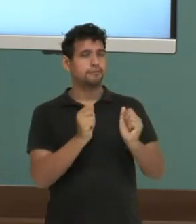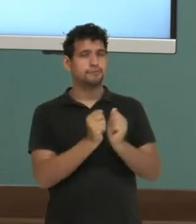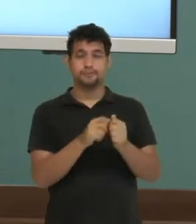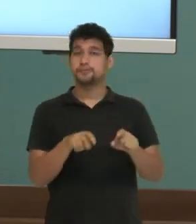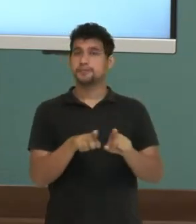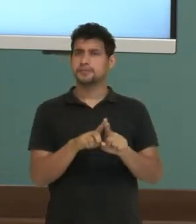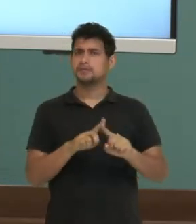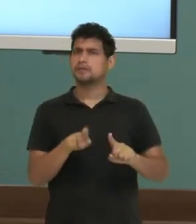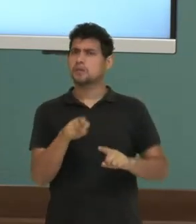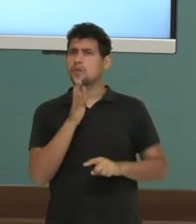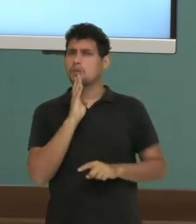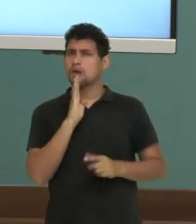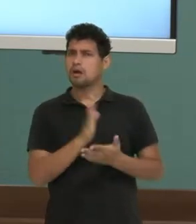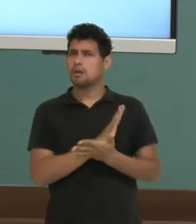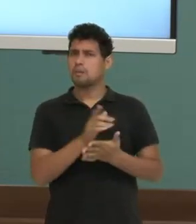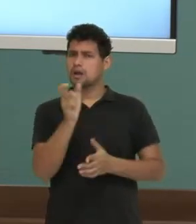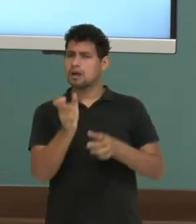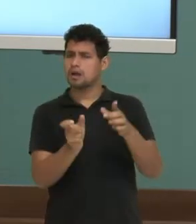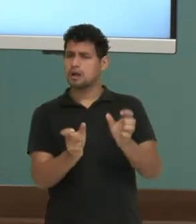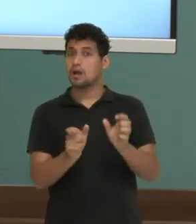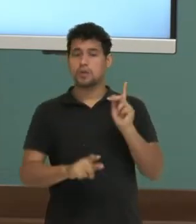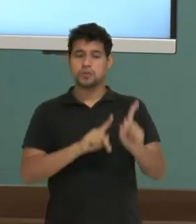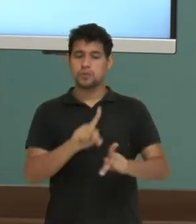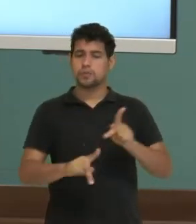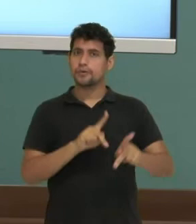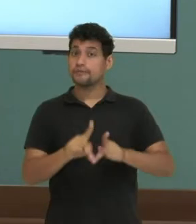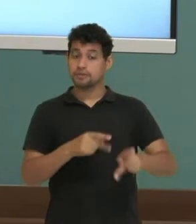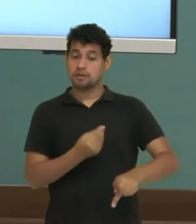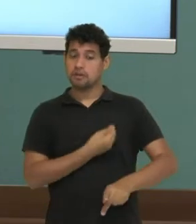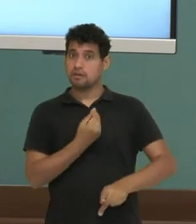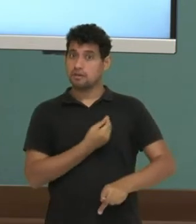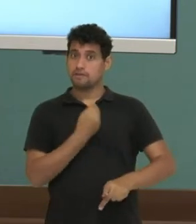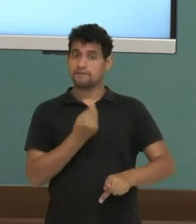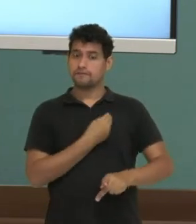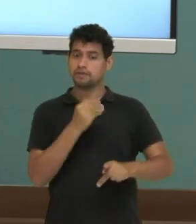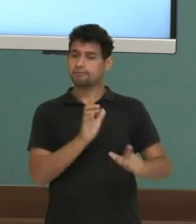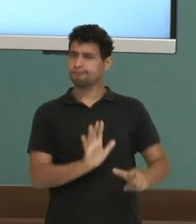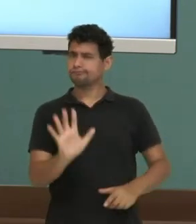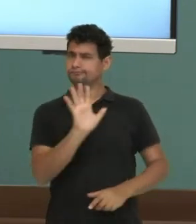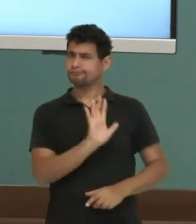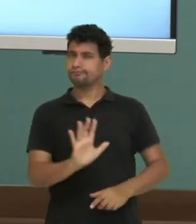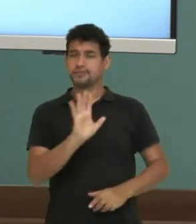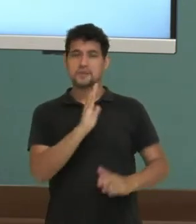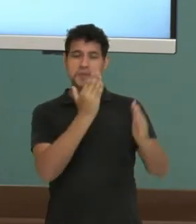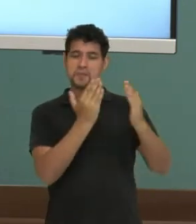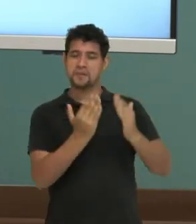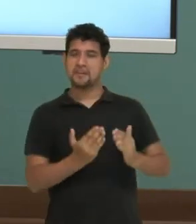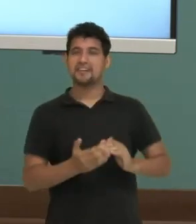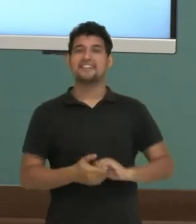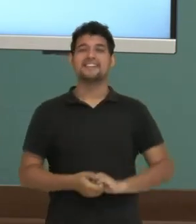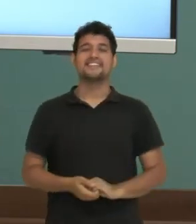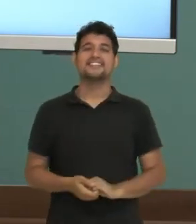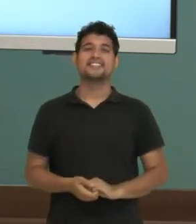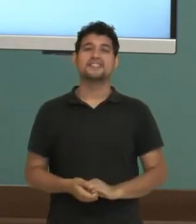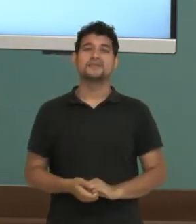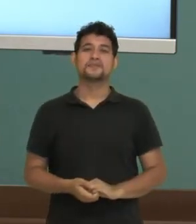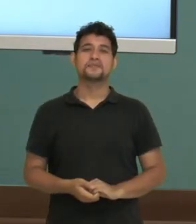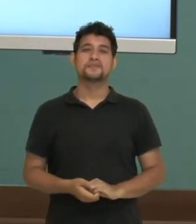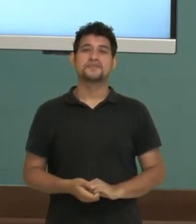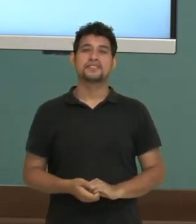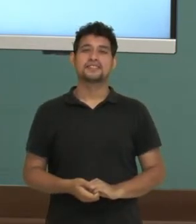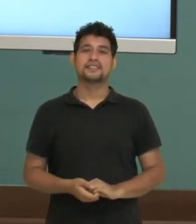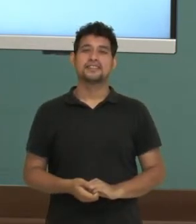E vocês conhecem alguma característica da população que mora nessa região? Vamos acompanhar aqui então, ok?